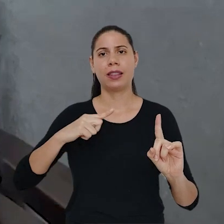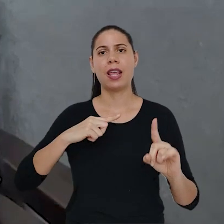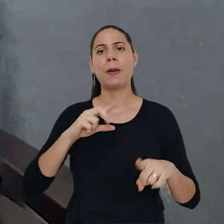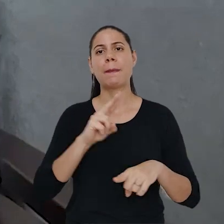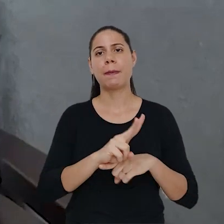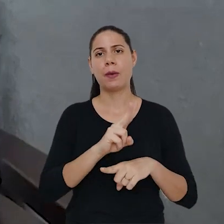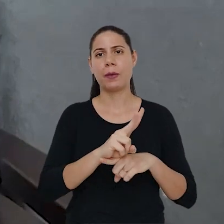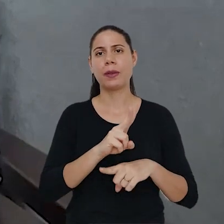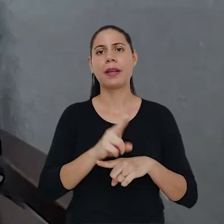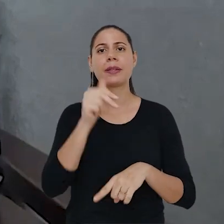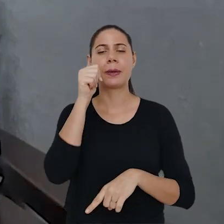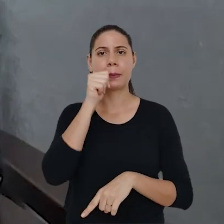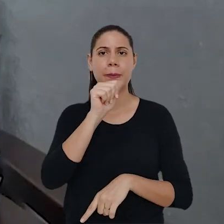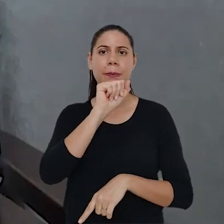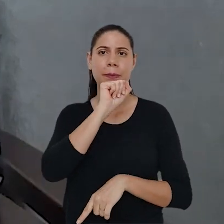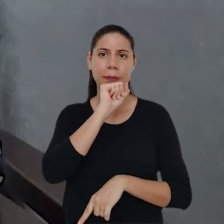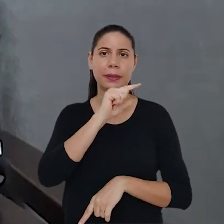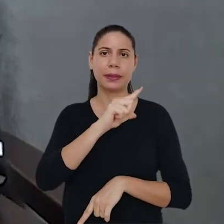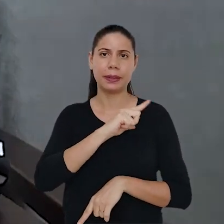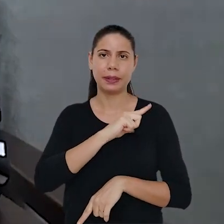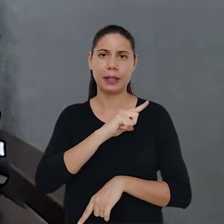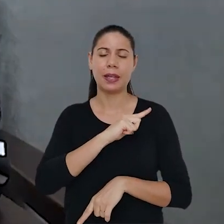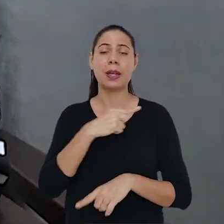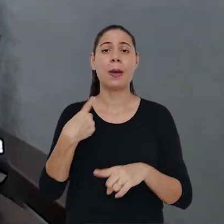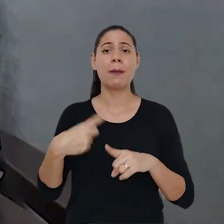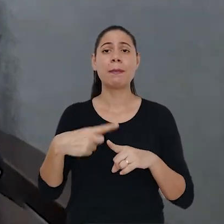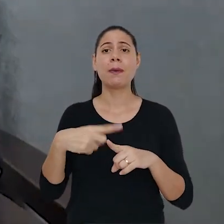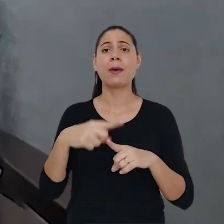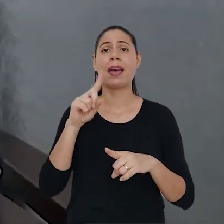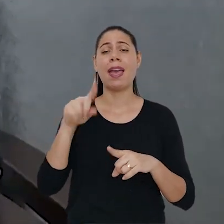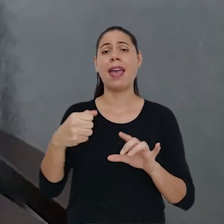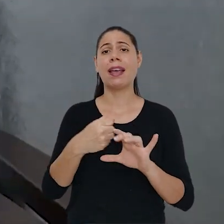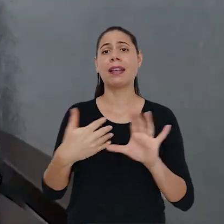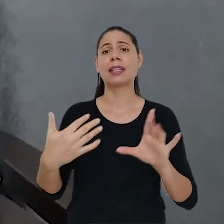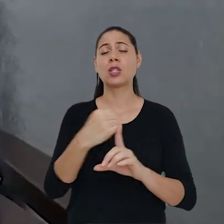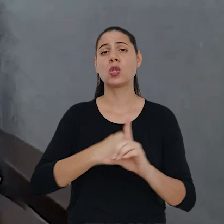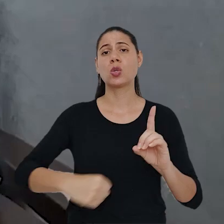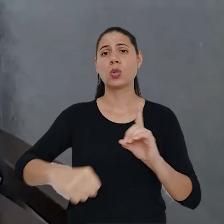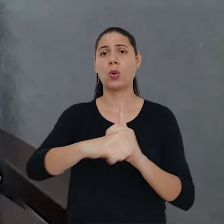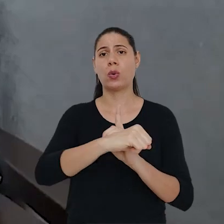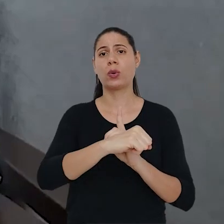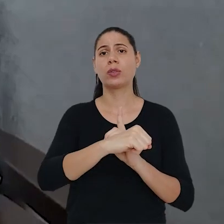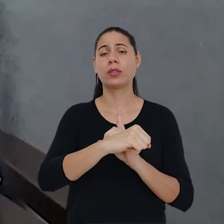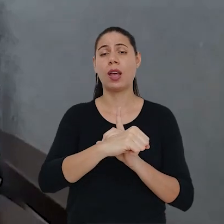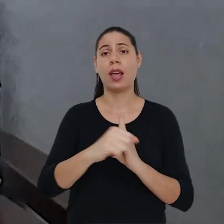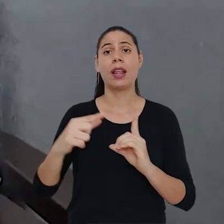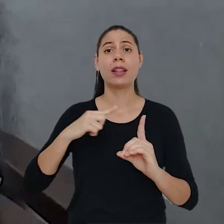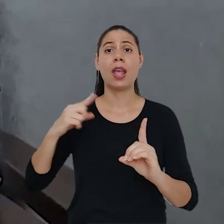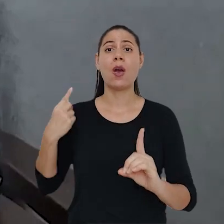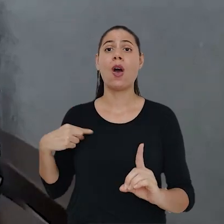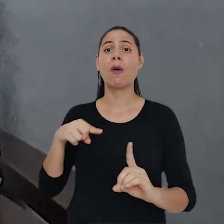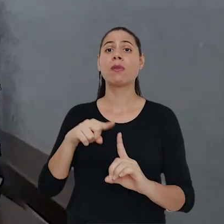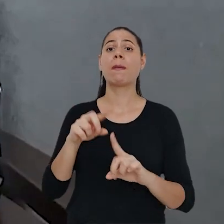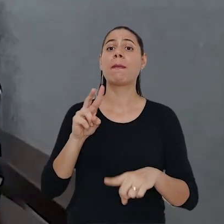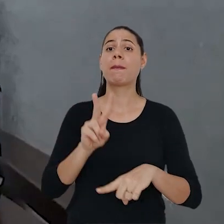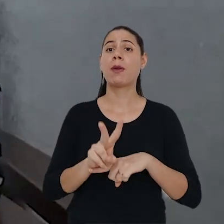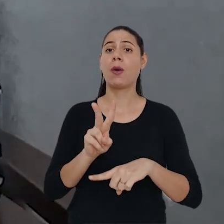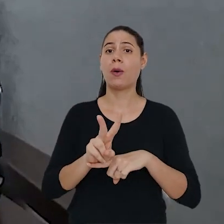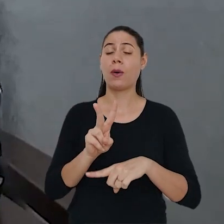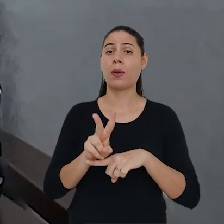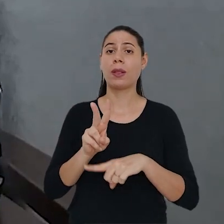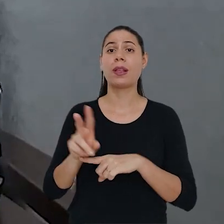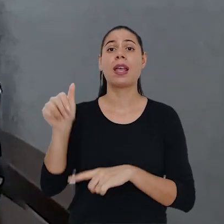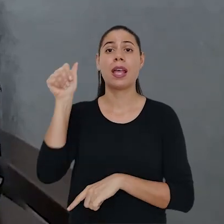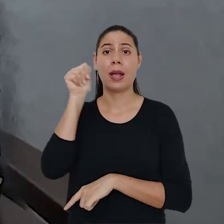proteção à maternidade, até porque tem cunho social, tem por finalidade aí proteger tanto